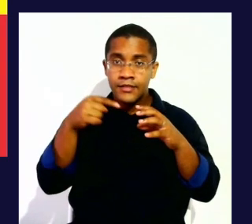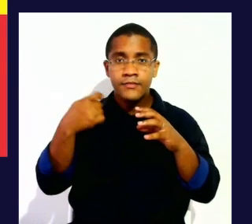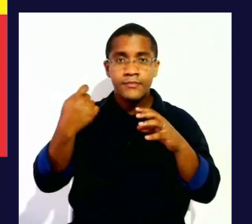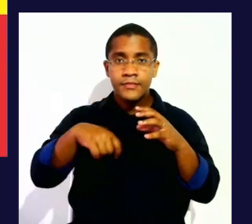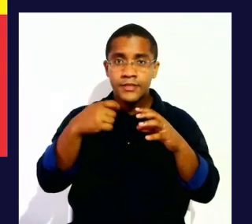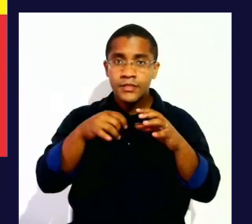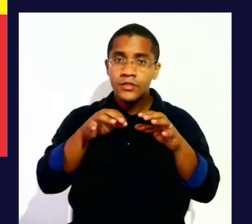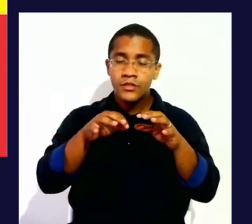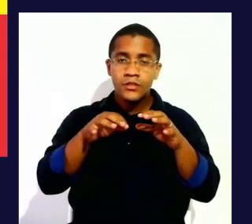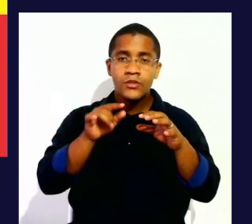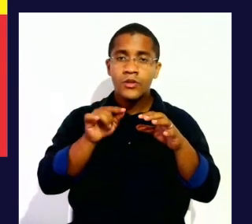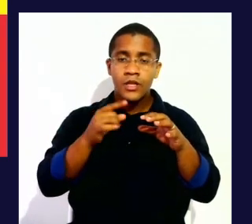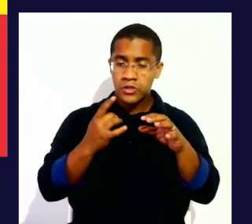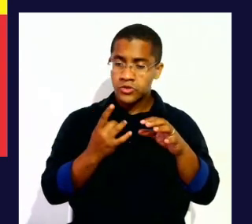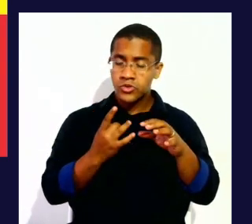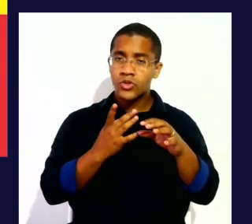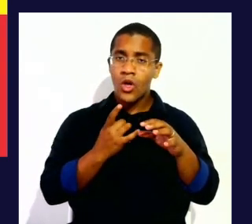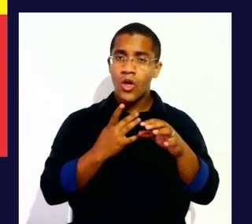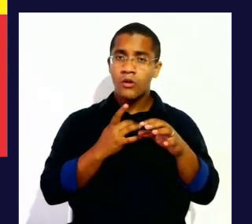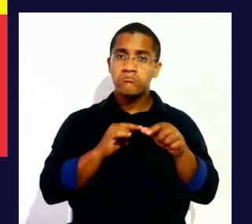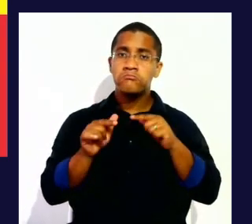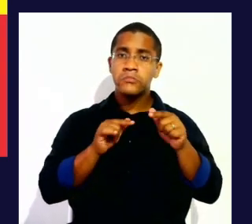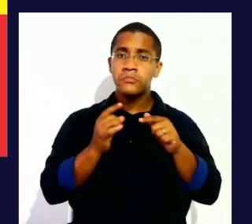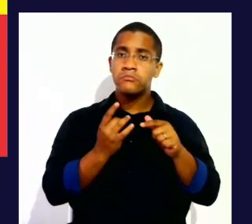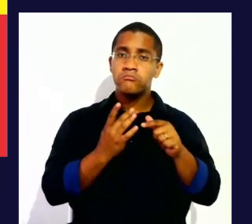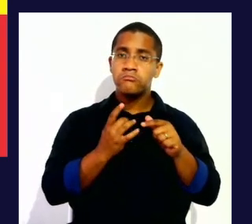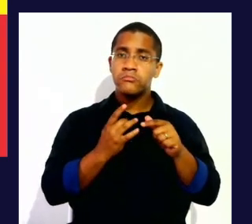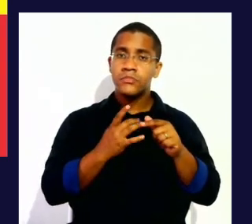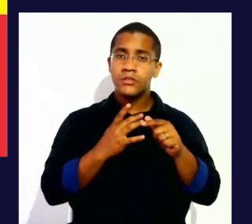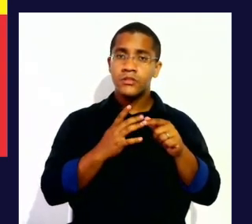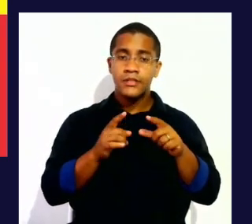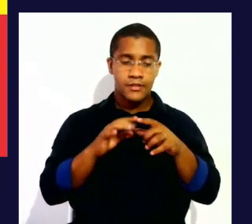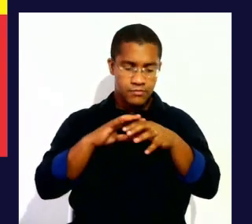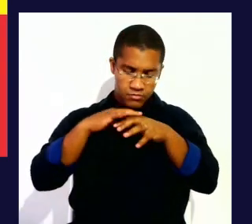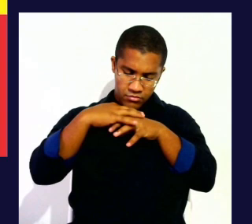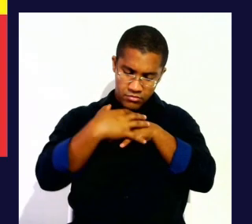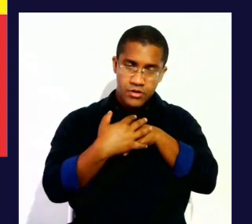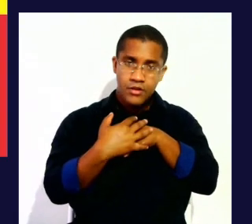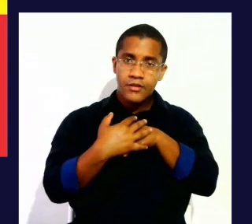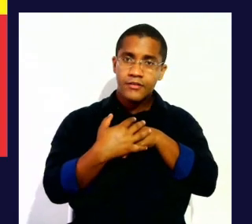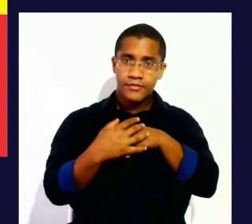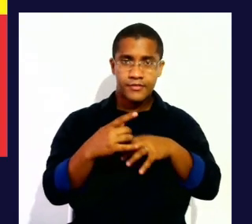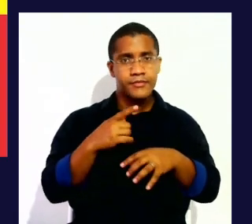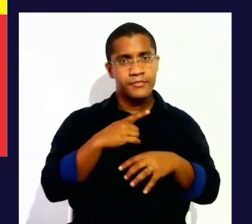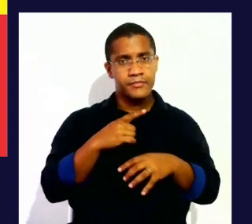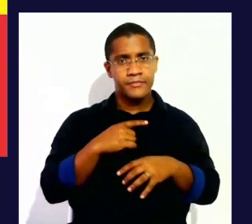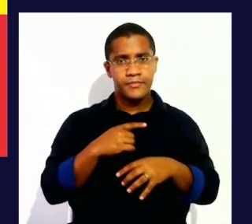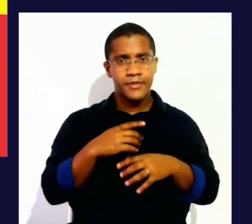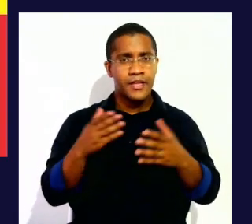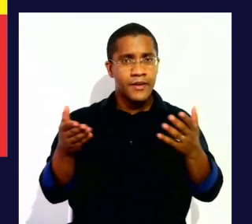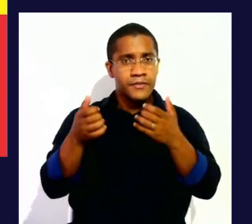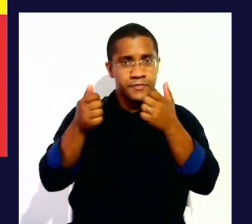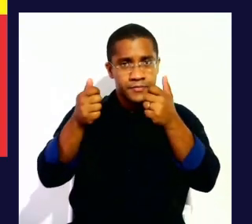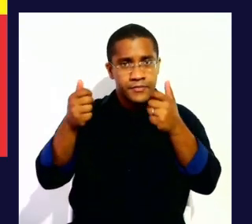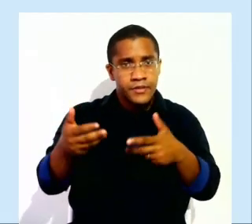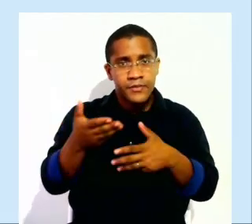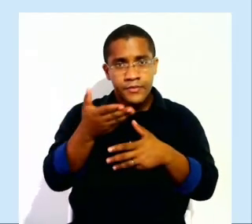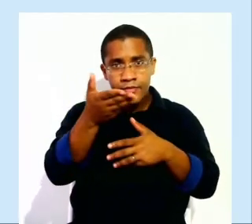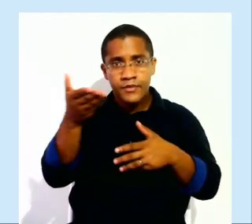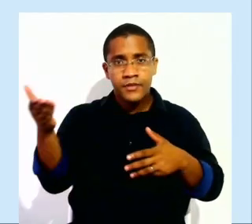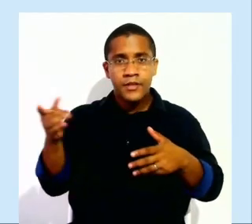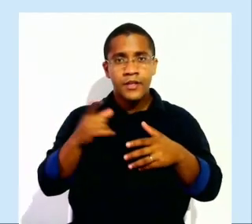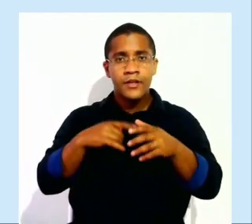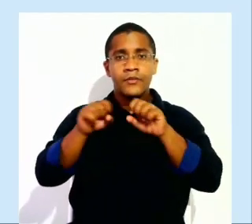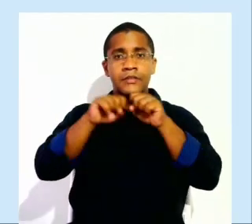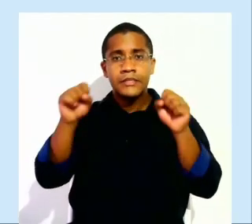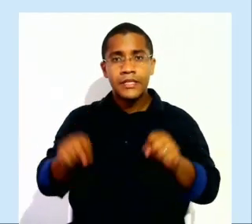músculo cardíaco carece de controle voluntário e é inervado pelo sistema vegetativo. Eu